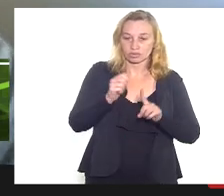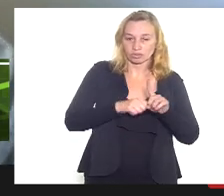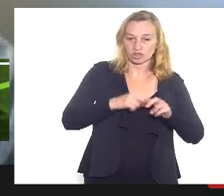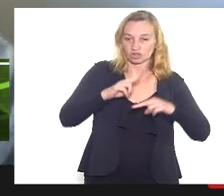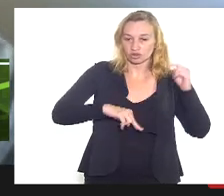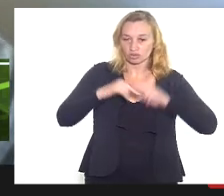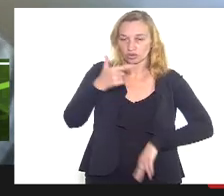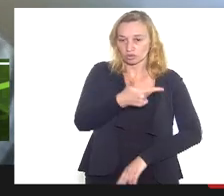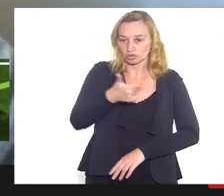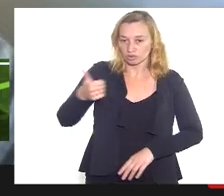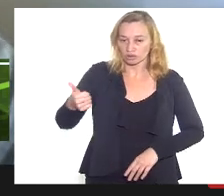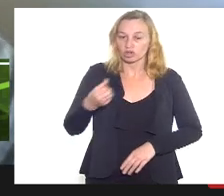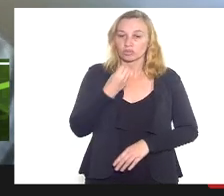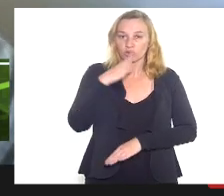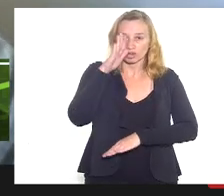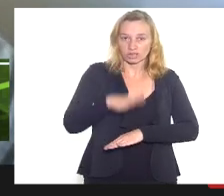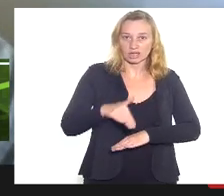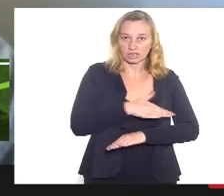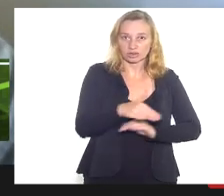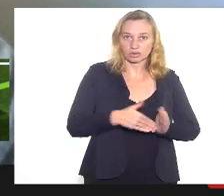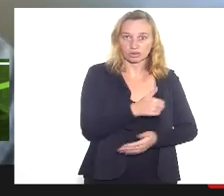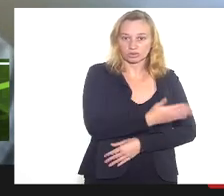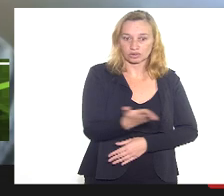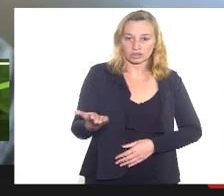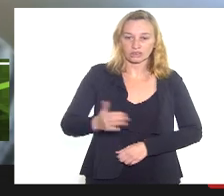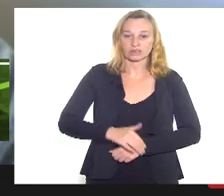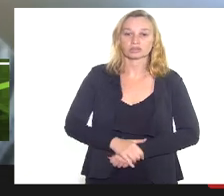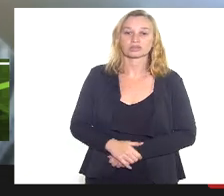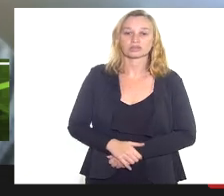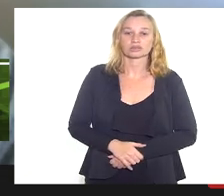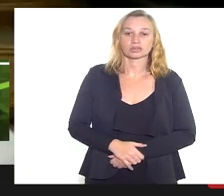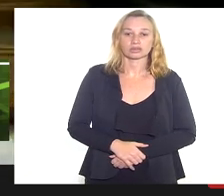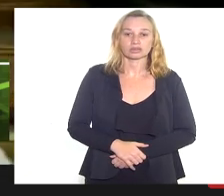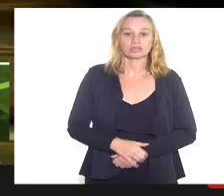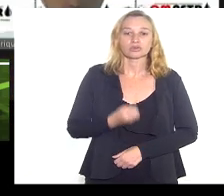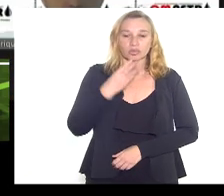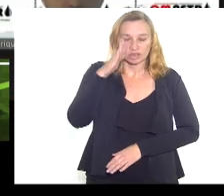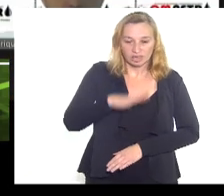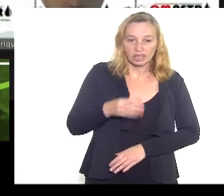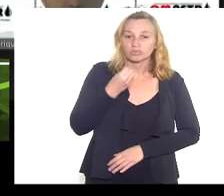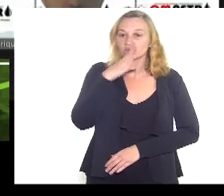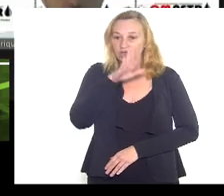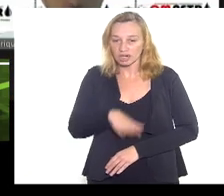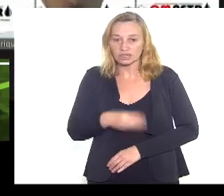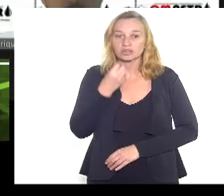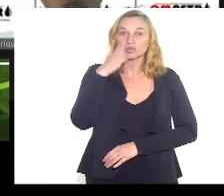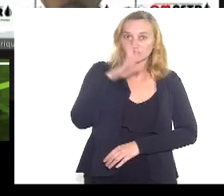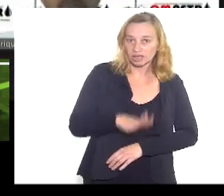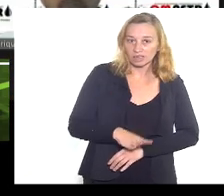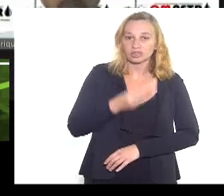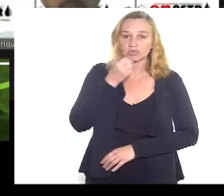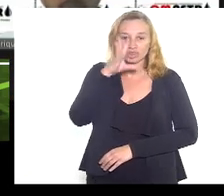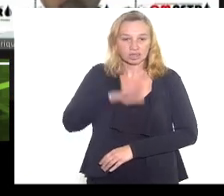28/6/2021. Uma boa tarde a todas e a todos. Boa tarde, deputado. Boa tarde, presidente.